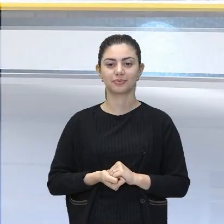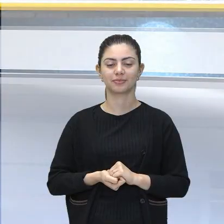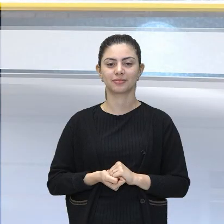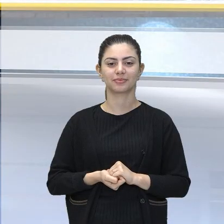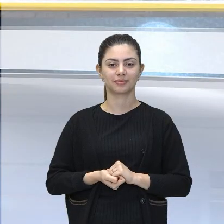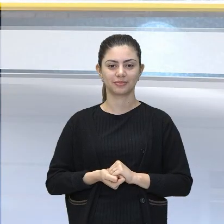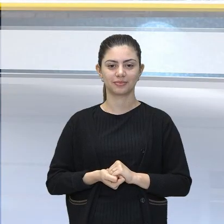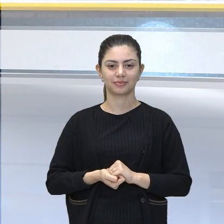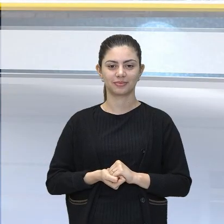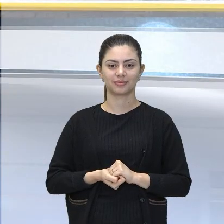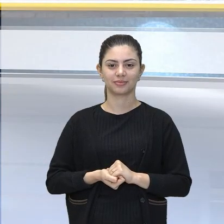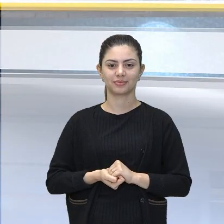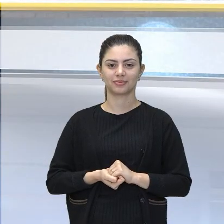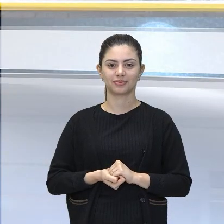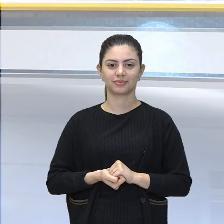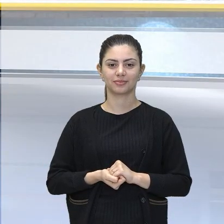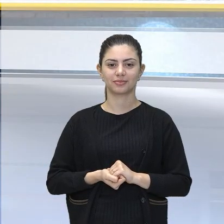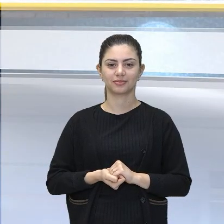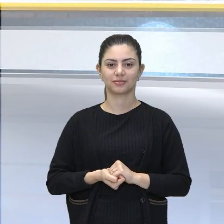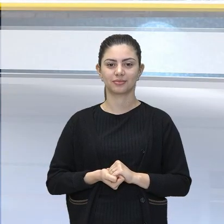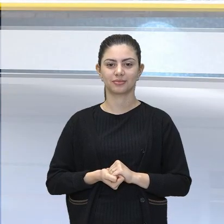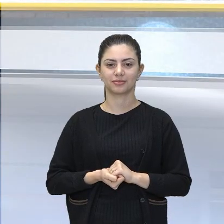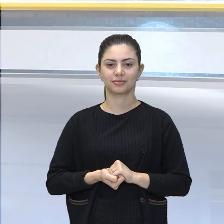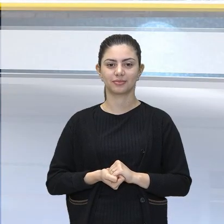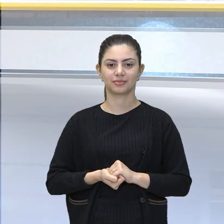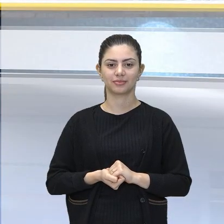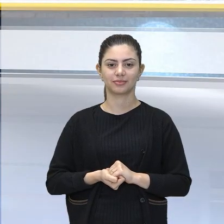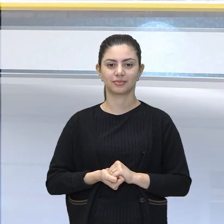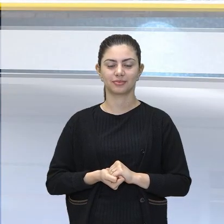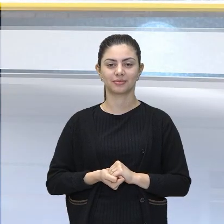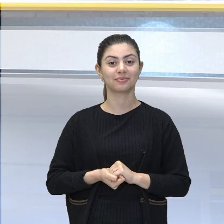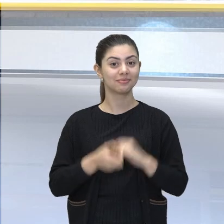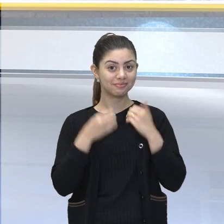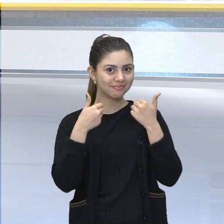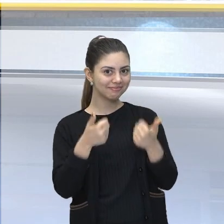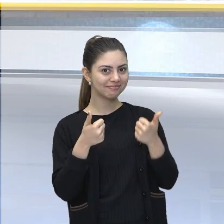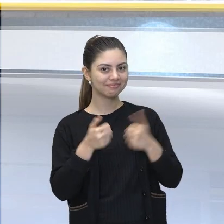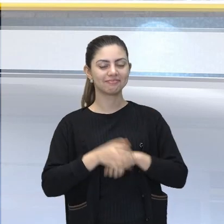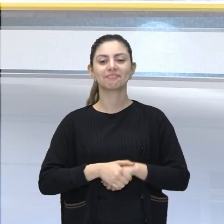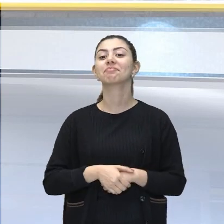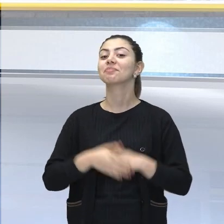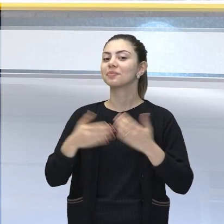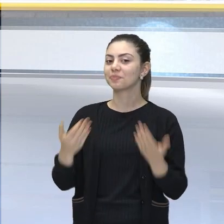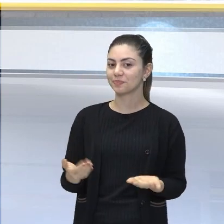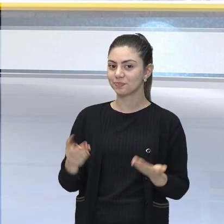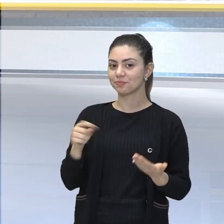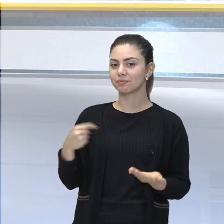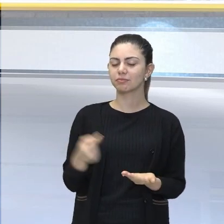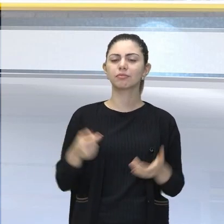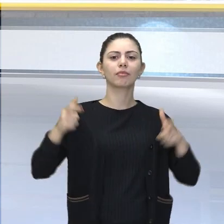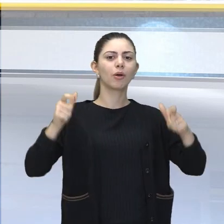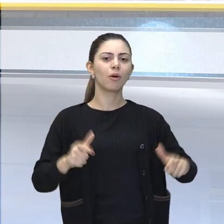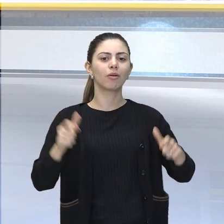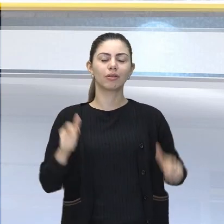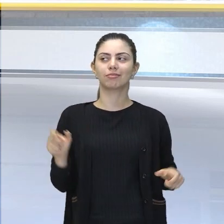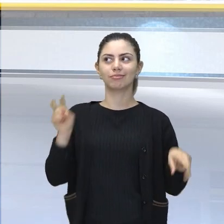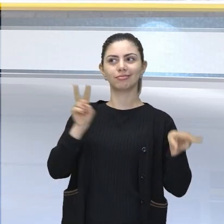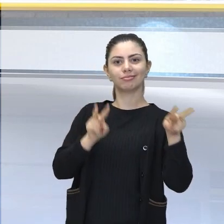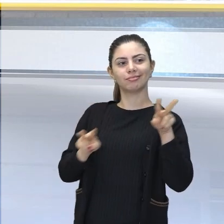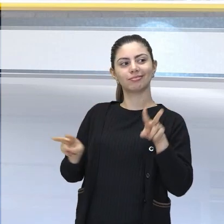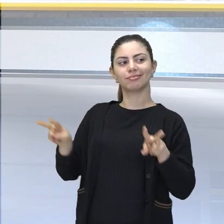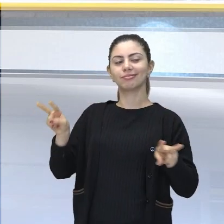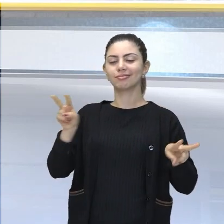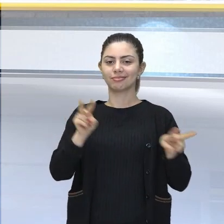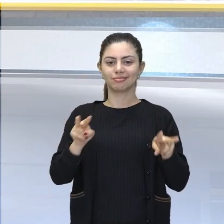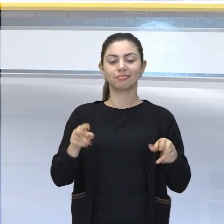Hello, welcome to the 8th grade news. Tudo bem? Então, olha só, estamos aqui neste